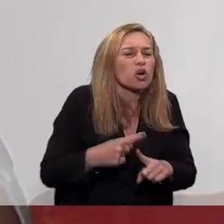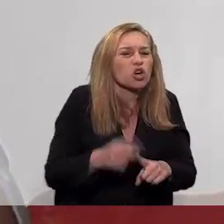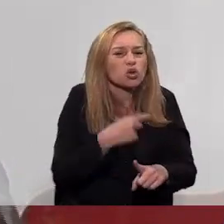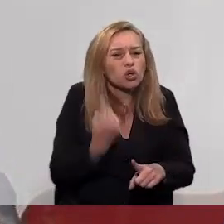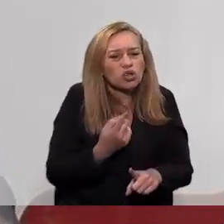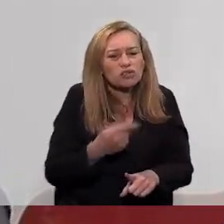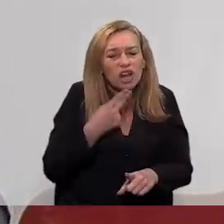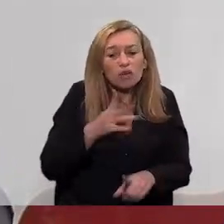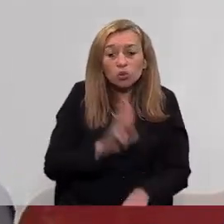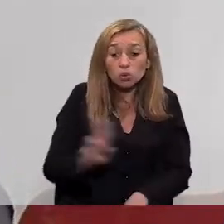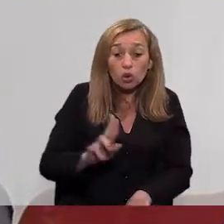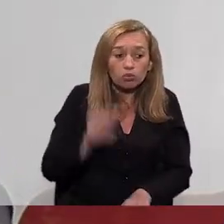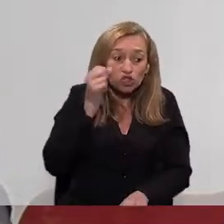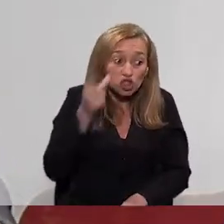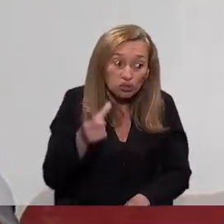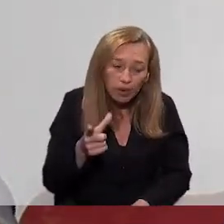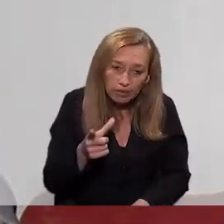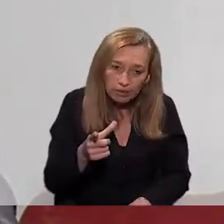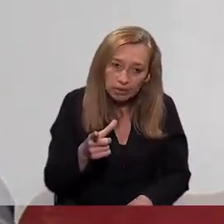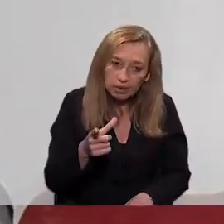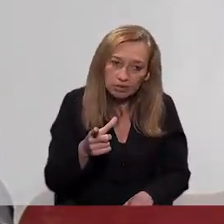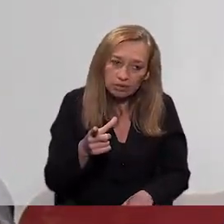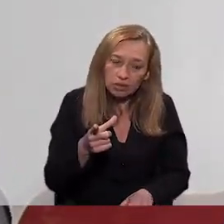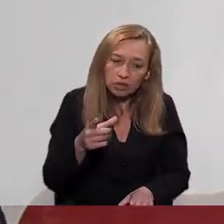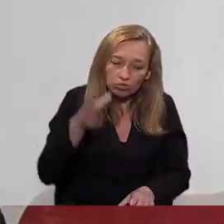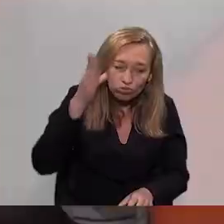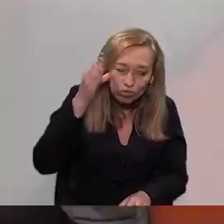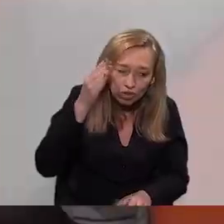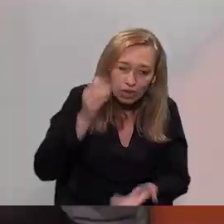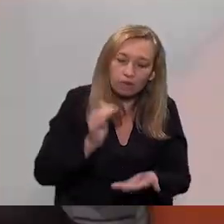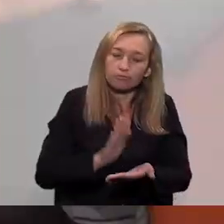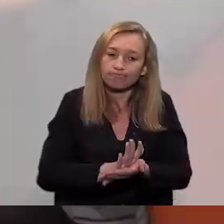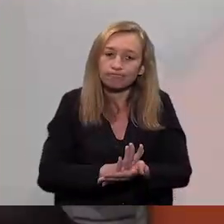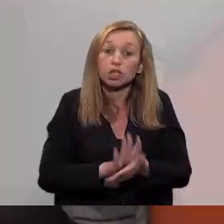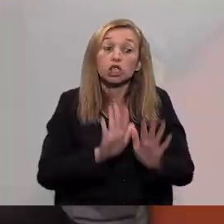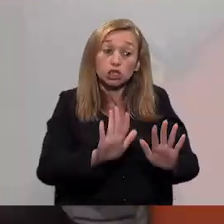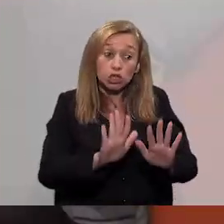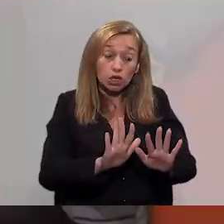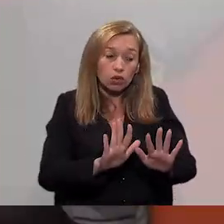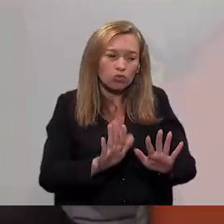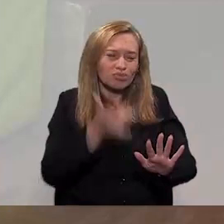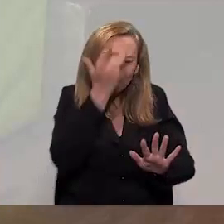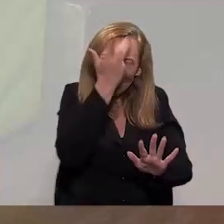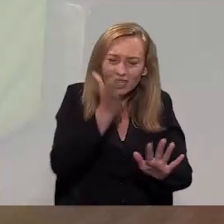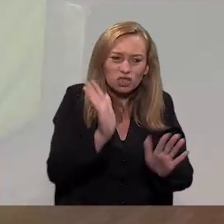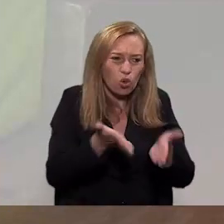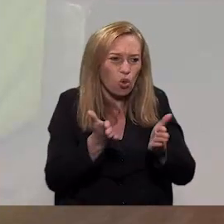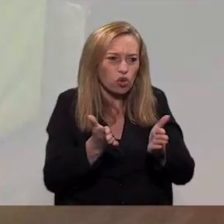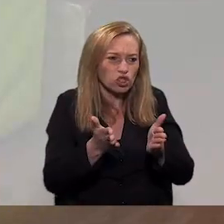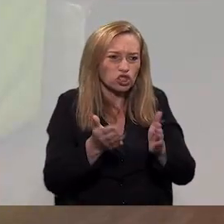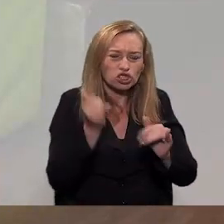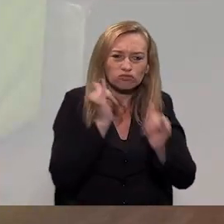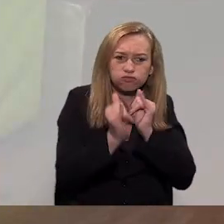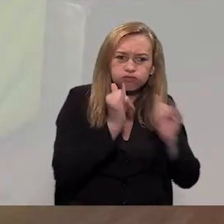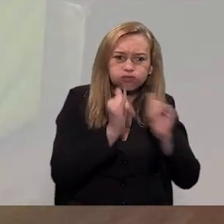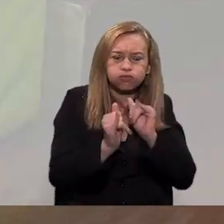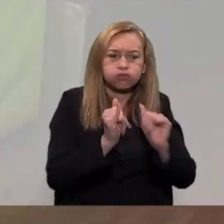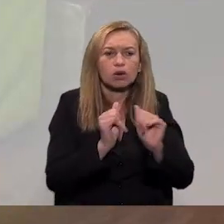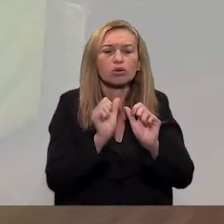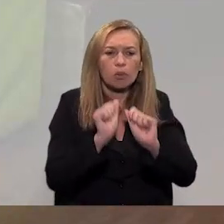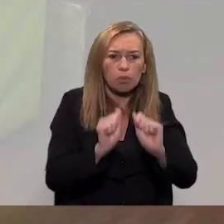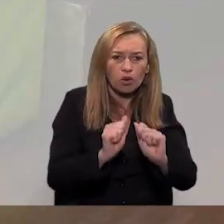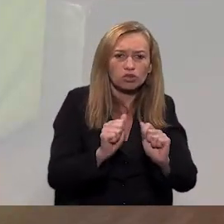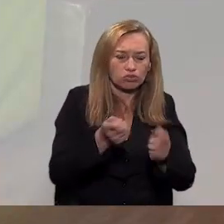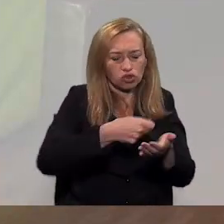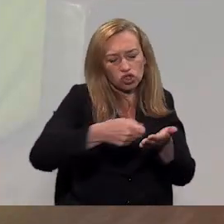Porque quando a gente fala o nome, a gente desperta esse gatilho, que é o gatilho da curiosidade. Isso. E aí, como está muito fácil hoje acessar informação, porque eu